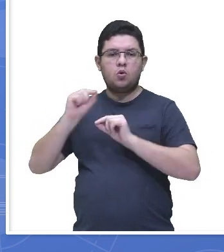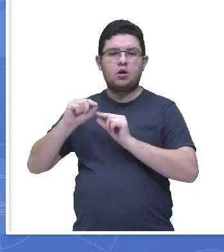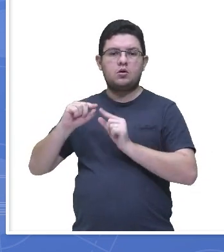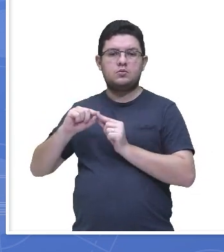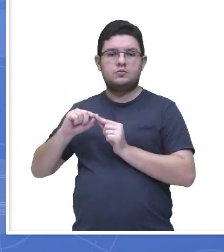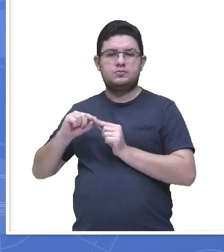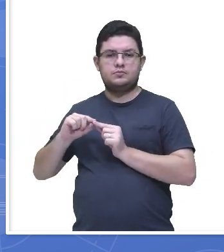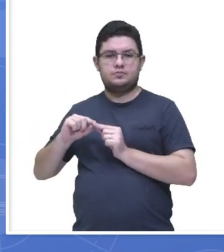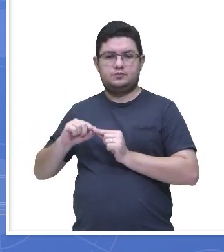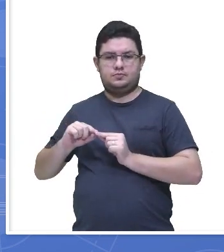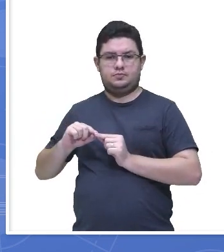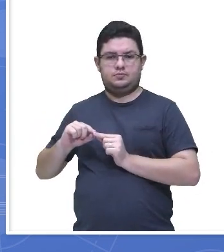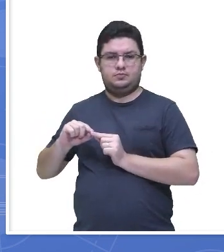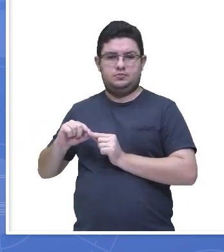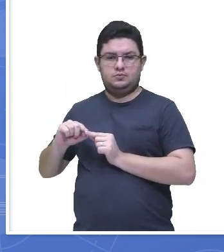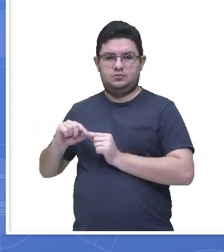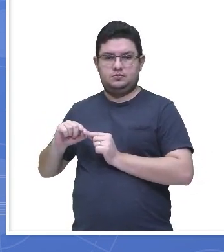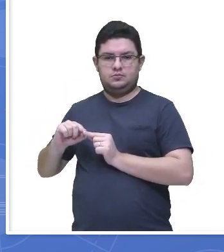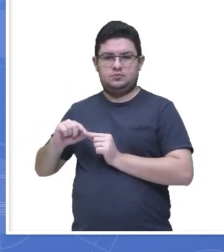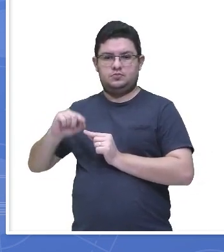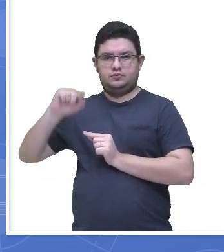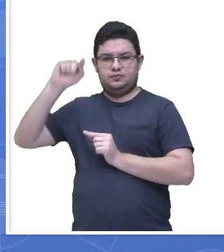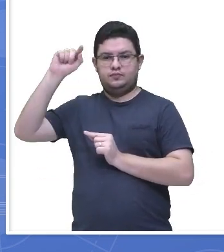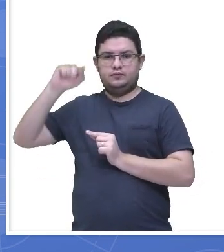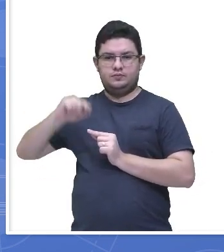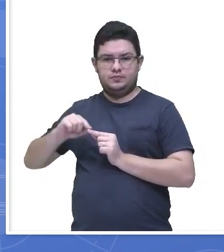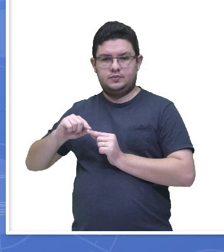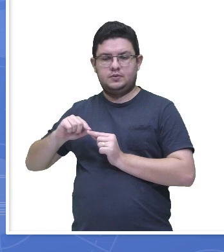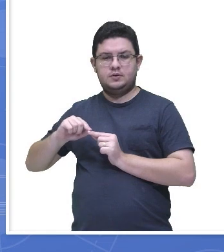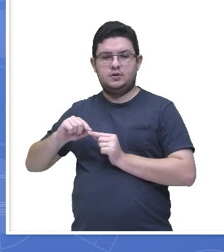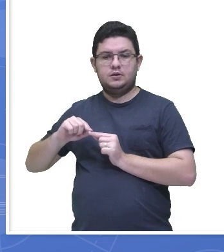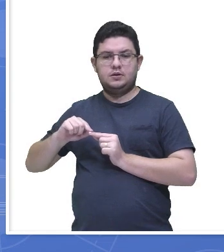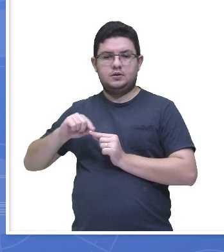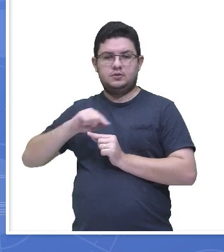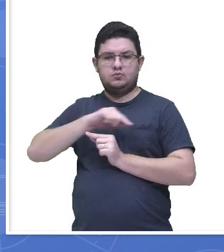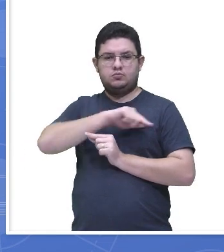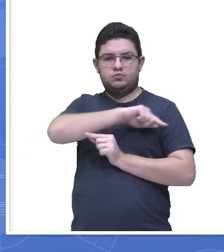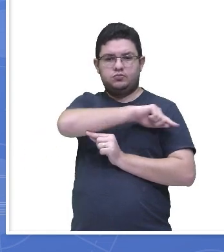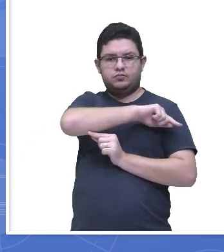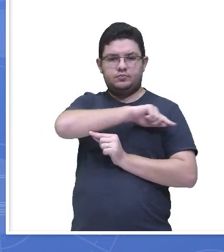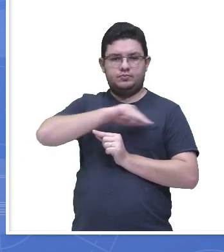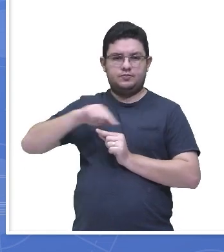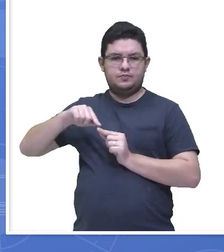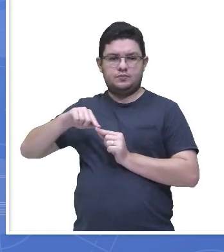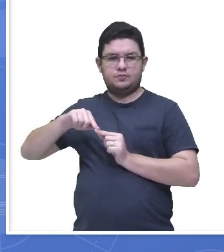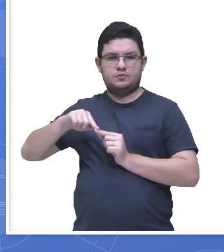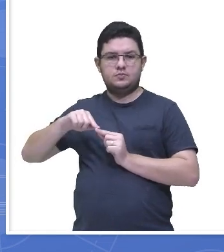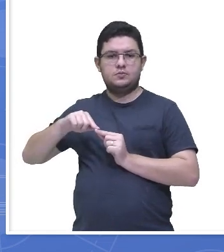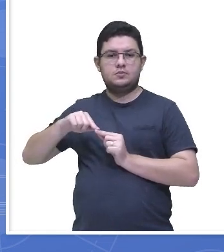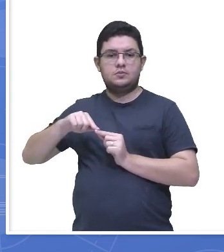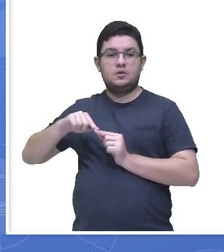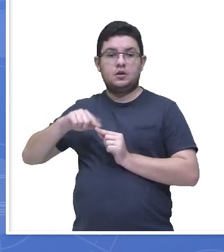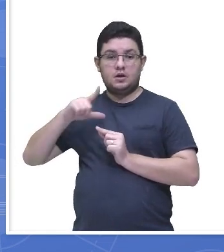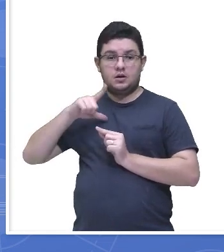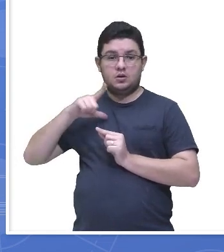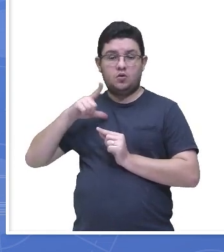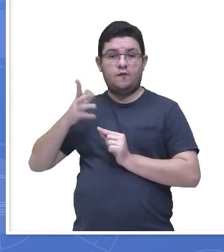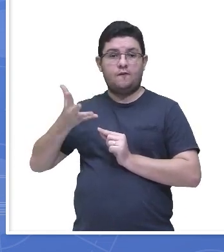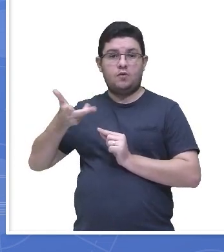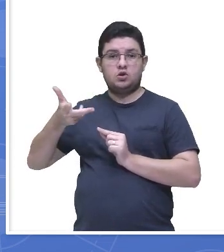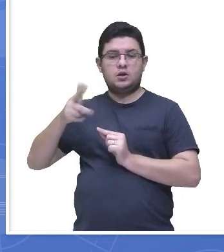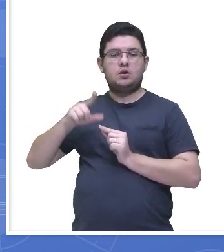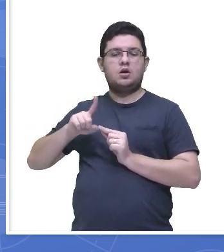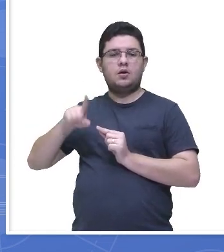olha, observe, tem a reta inclinada para cima. E o sinal da velocidade aí, nesse caso, é positivo. S é igual